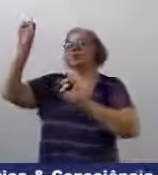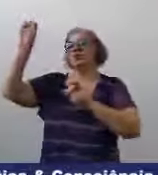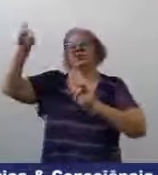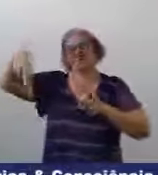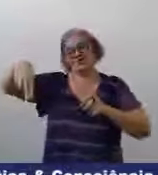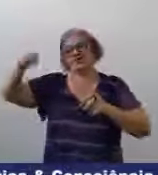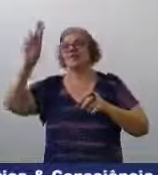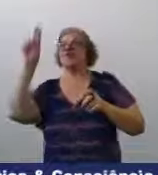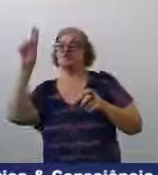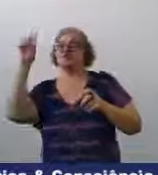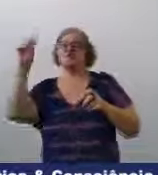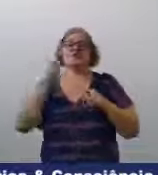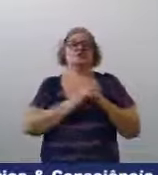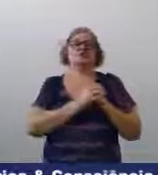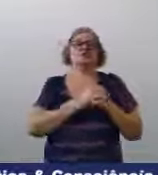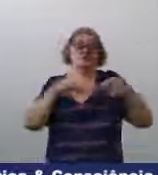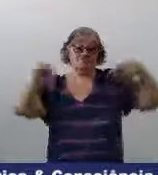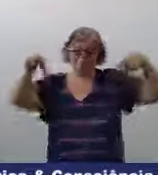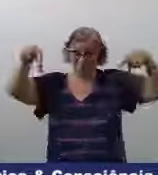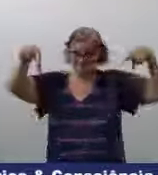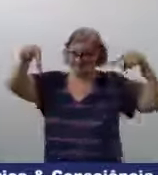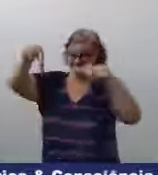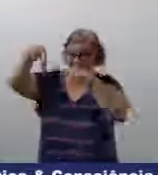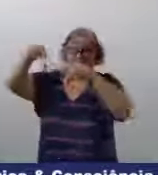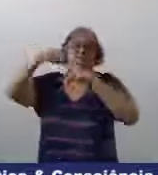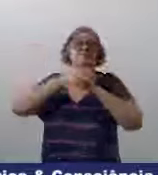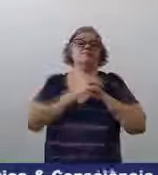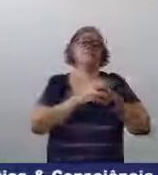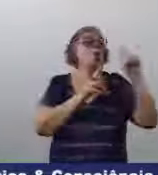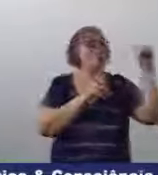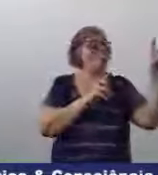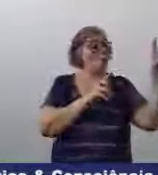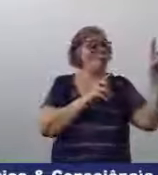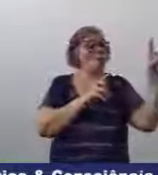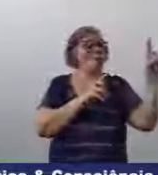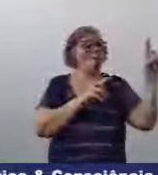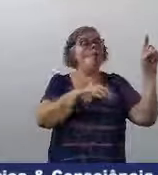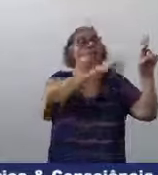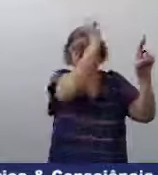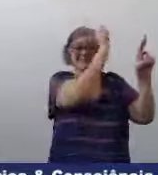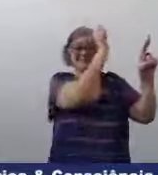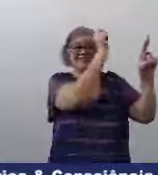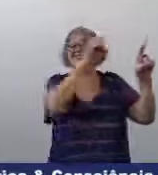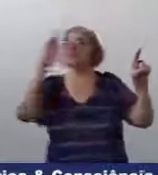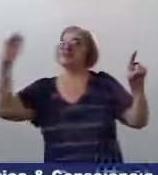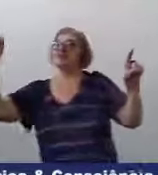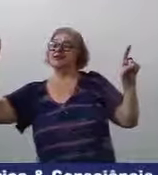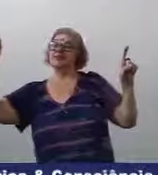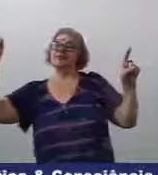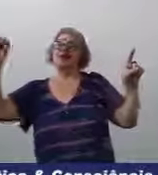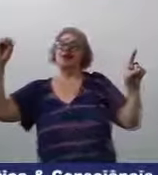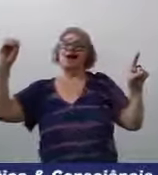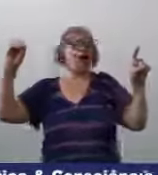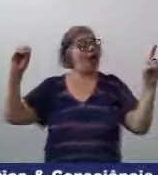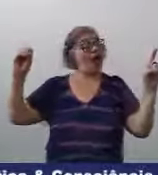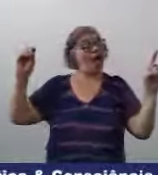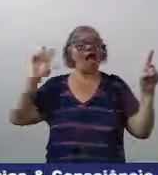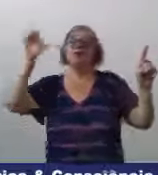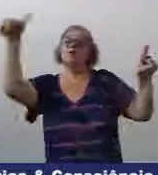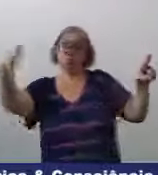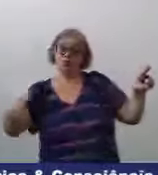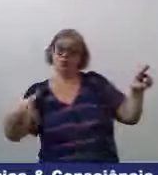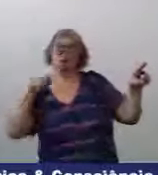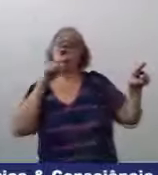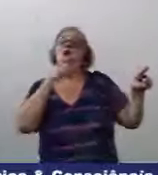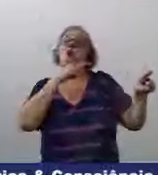Vênus. Vai ser batido o pênalti decisivo. O time da Terra estava ganhando por 1-0, mas depois um bisneto